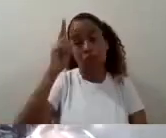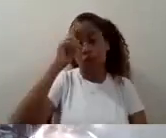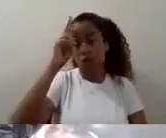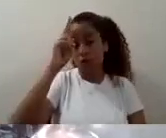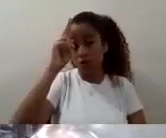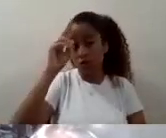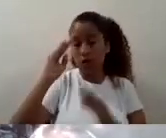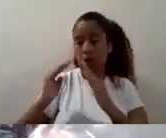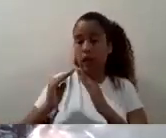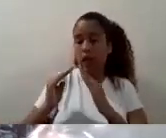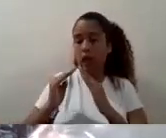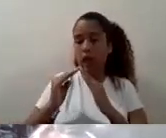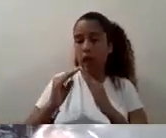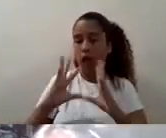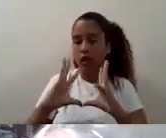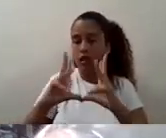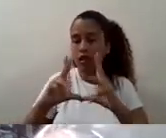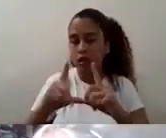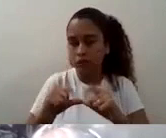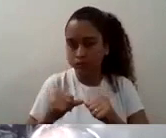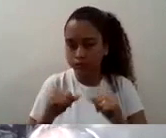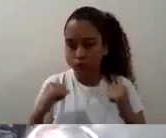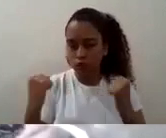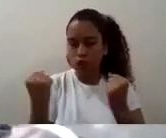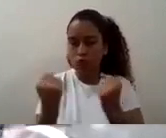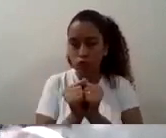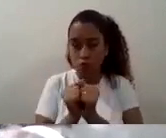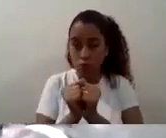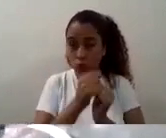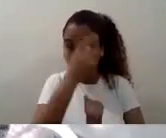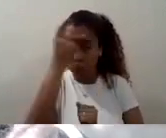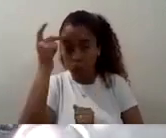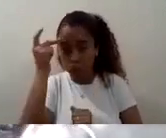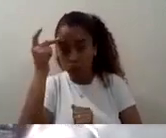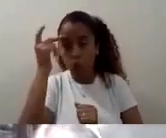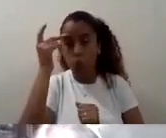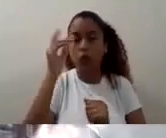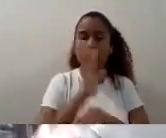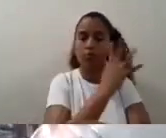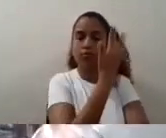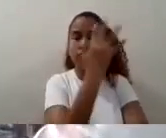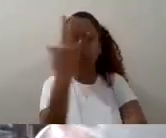casa comum, a natureza e as pessoas e os direitos não estão à